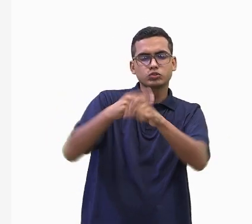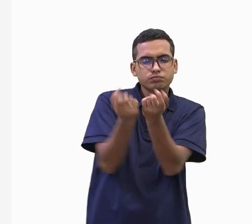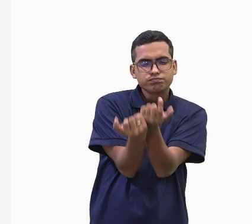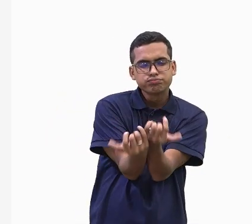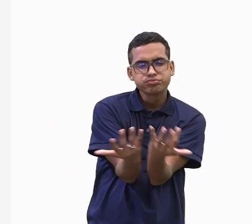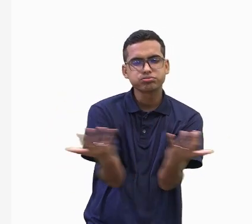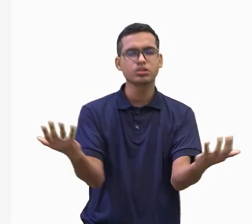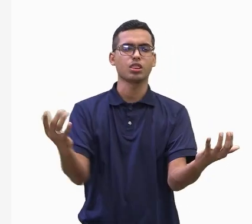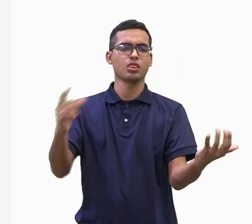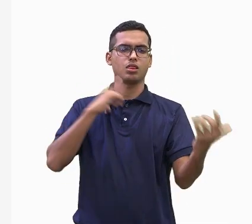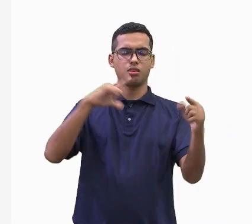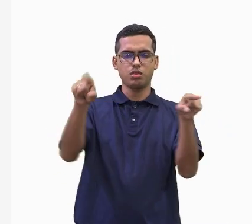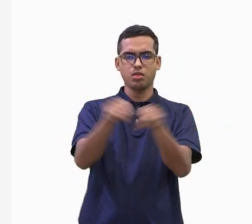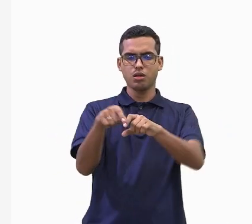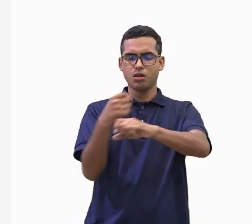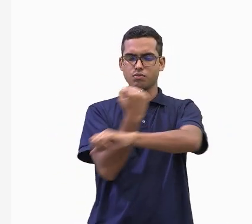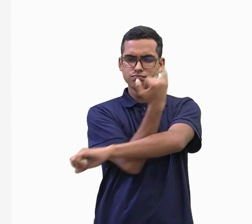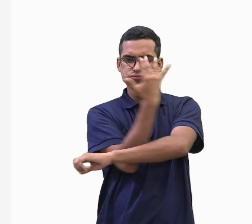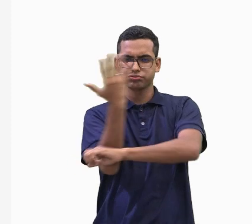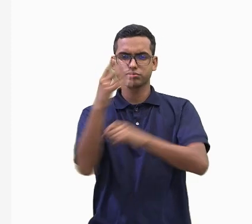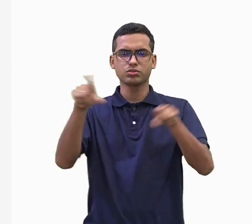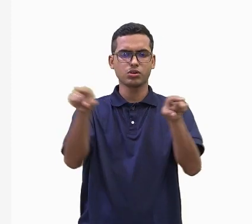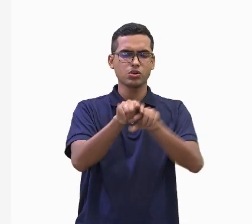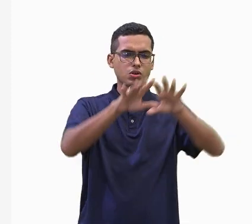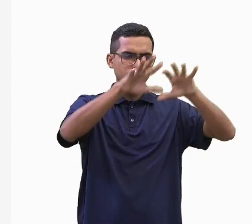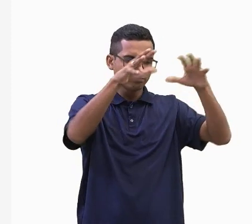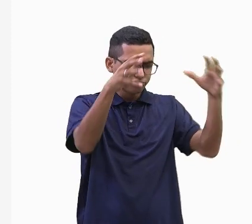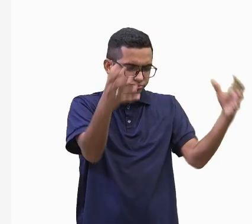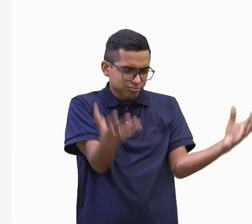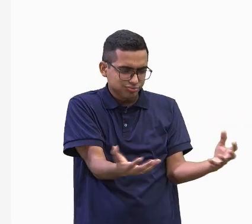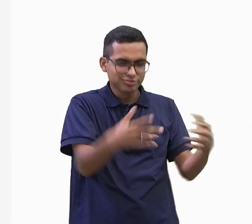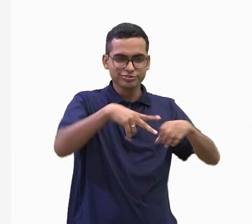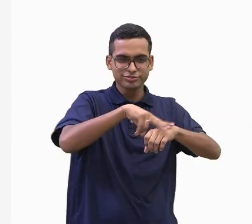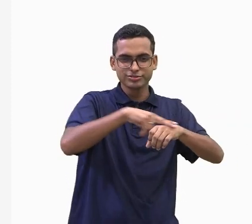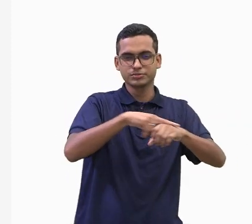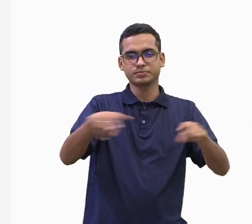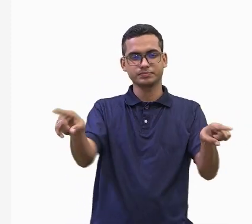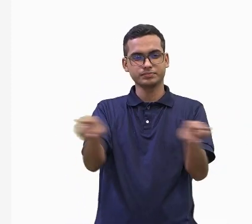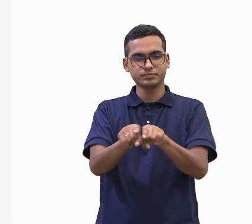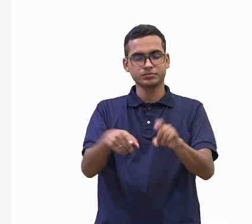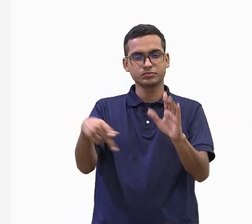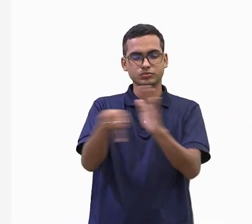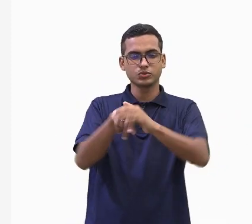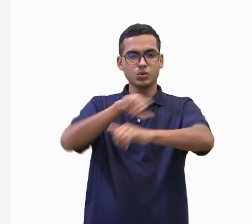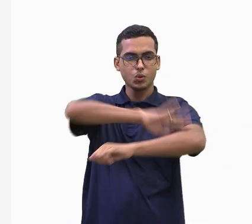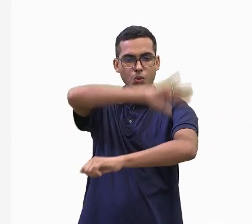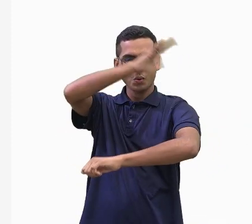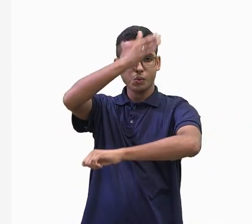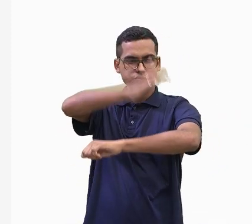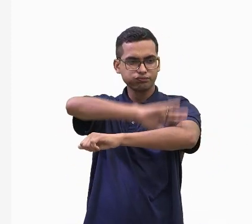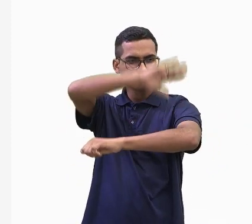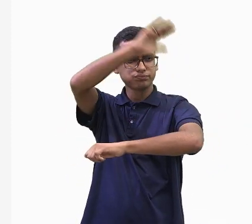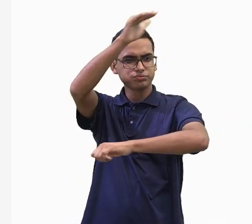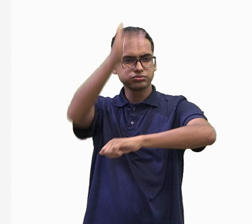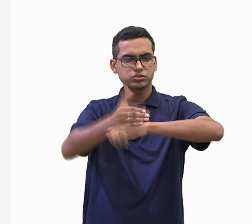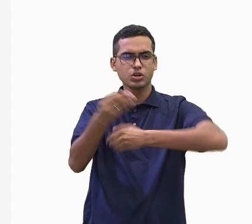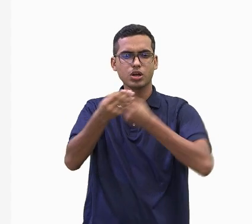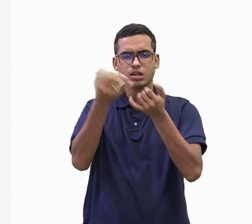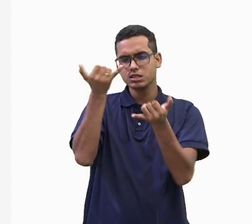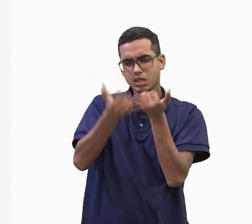é a importância da Cordilheira dos Andes? É que ela acaba funcionando como uma barreira natural. Então, aquilo que vem